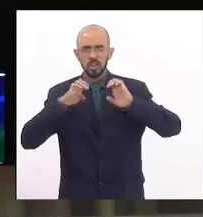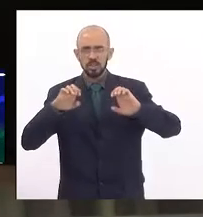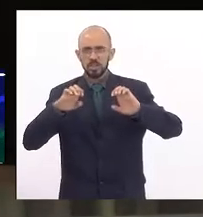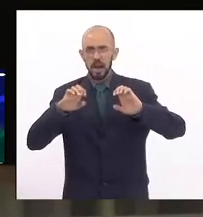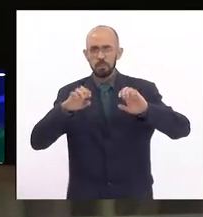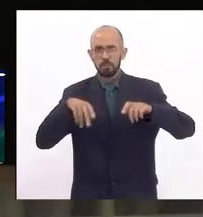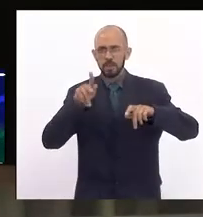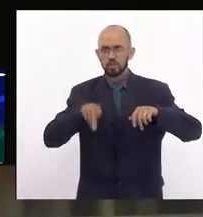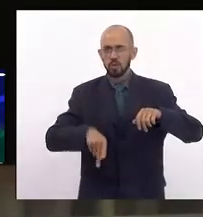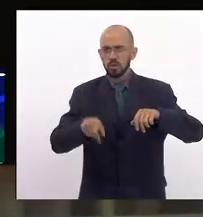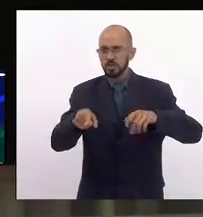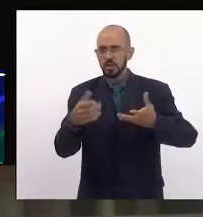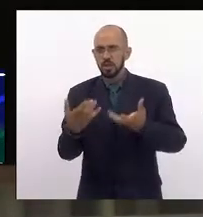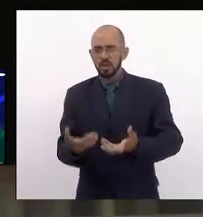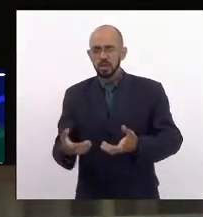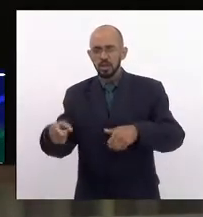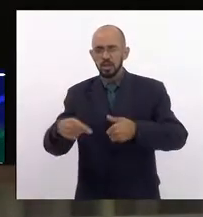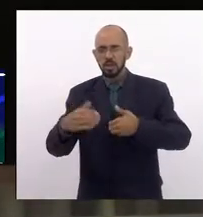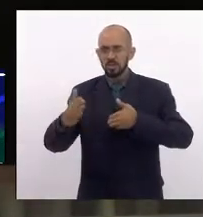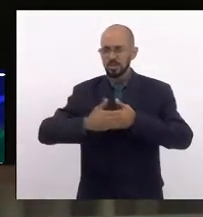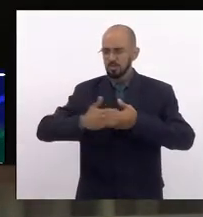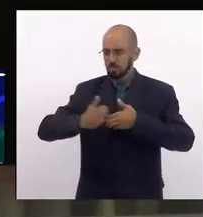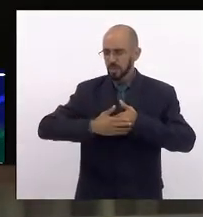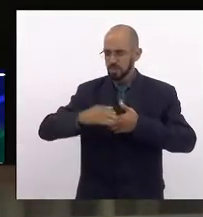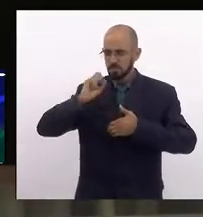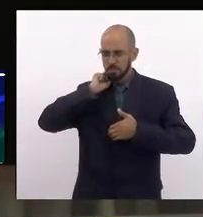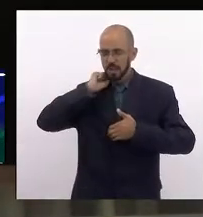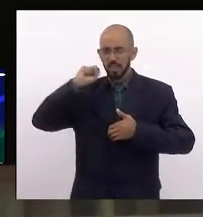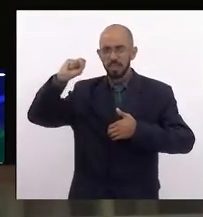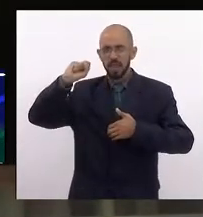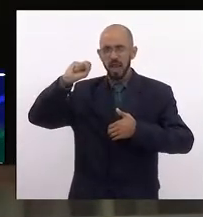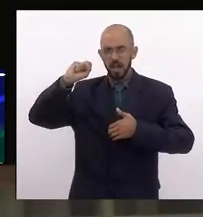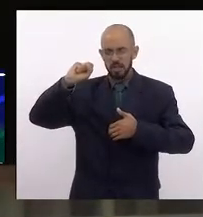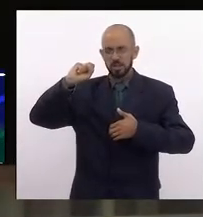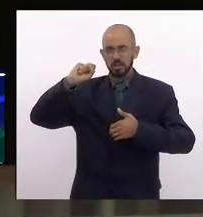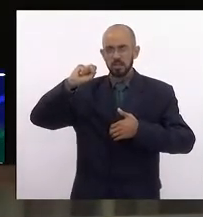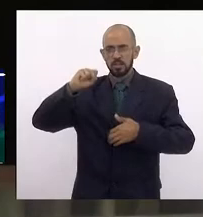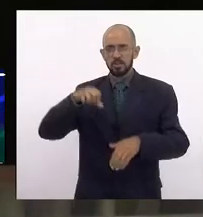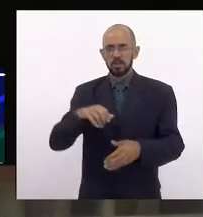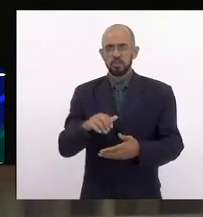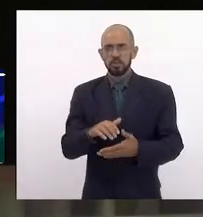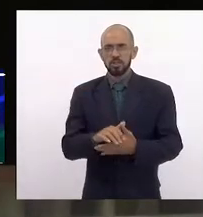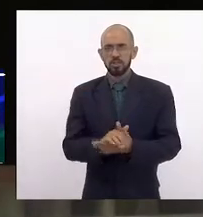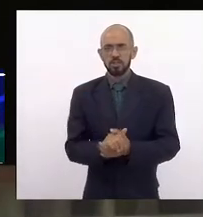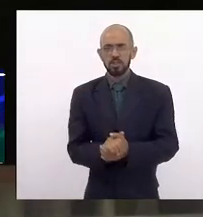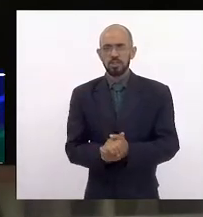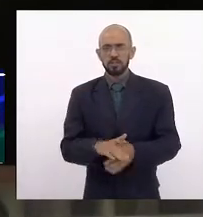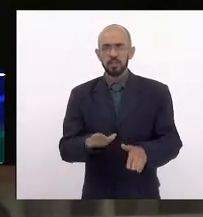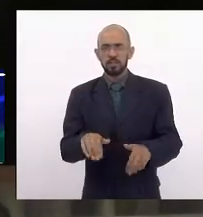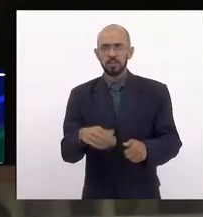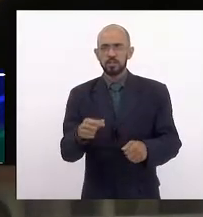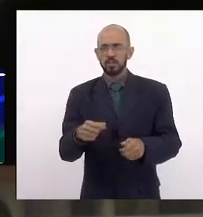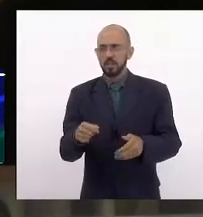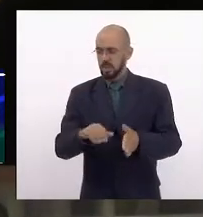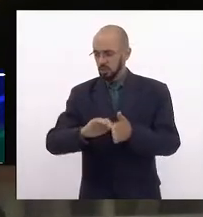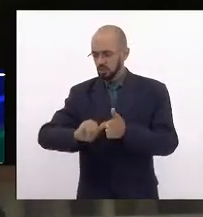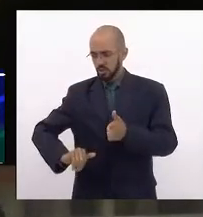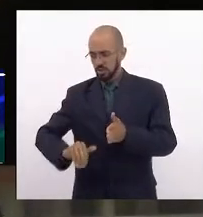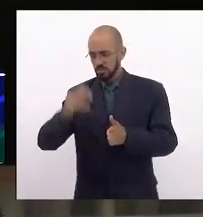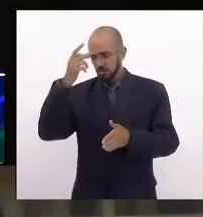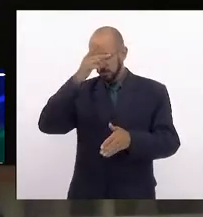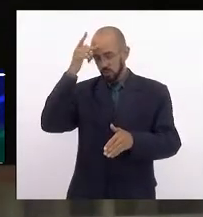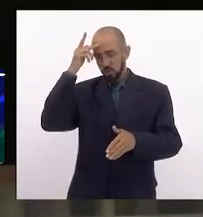pessoas que queriam ser as suas vidas pessoas que tentavam suicídio seremos pessoas das drogas através do